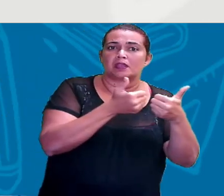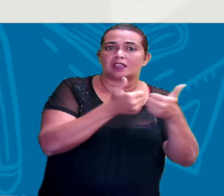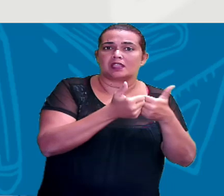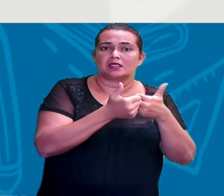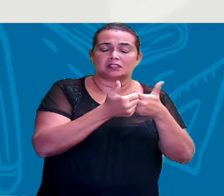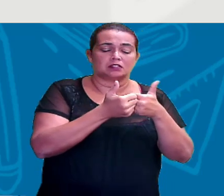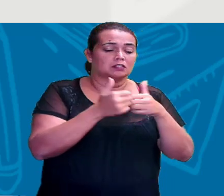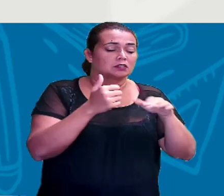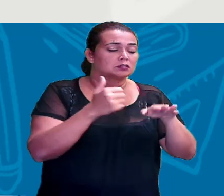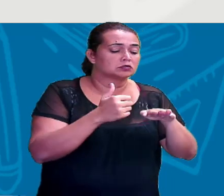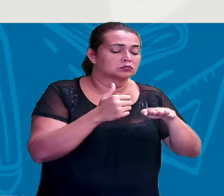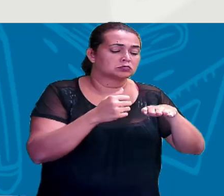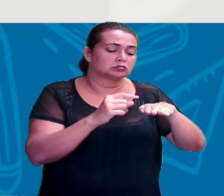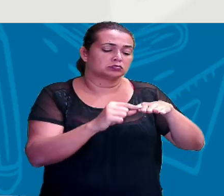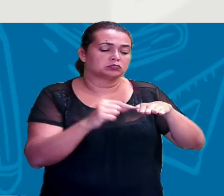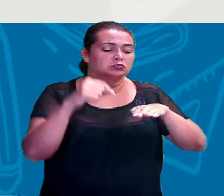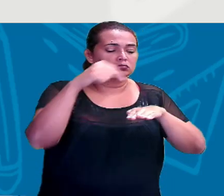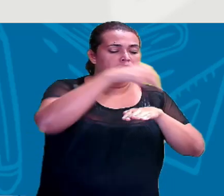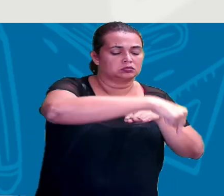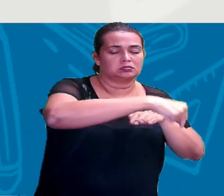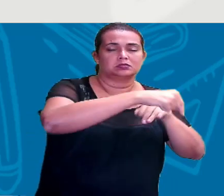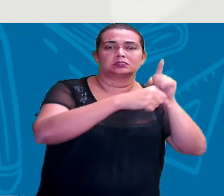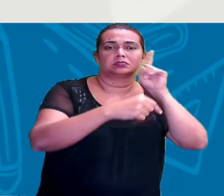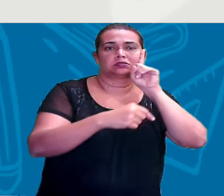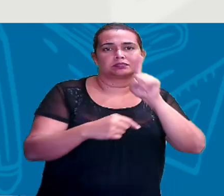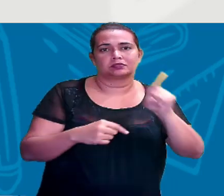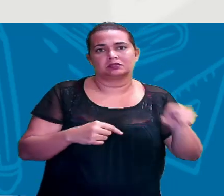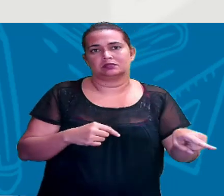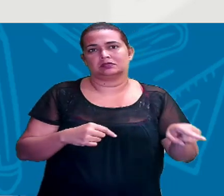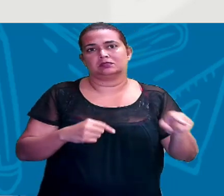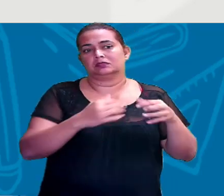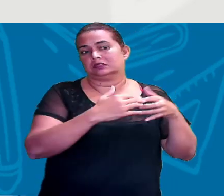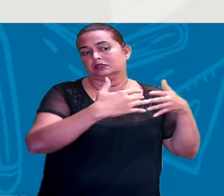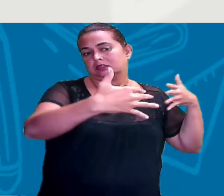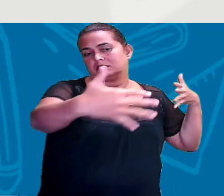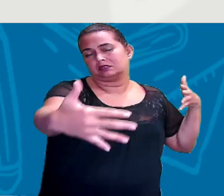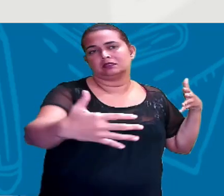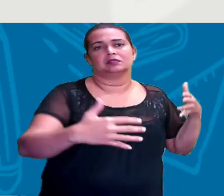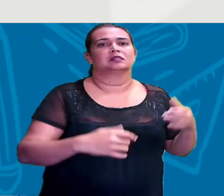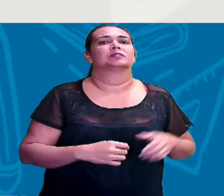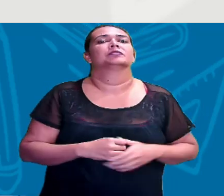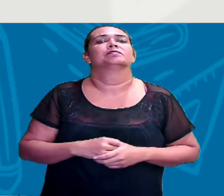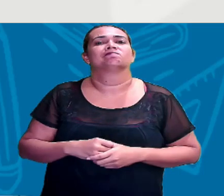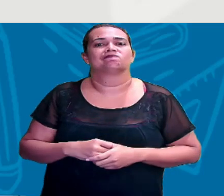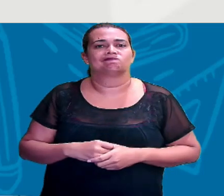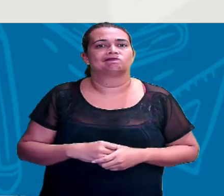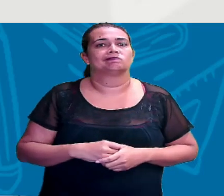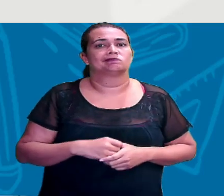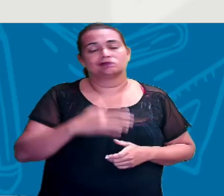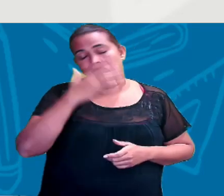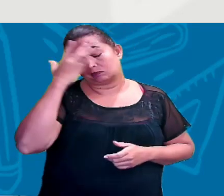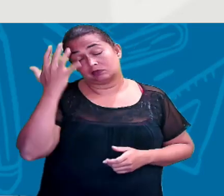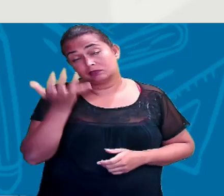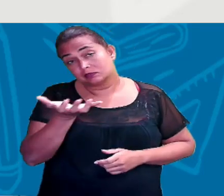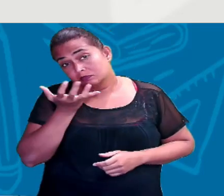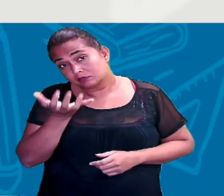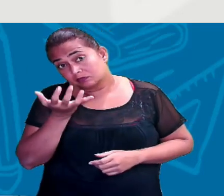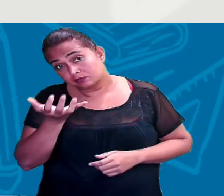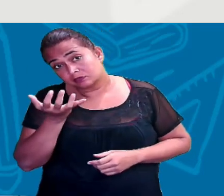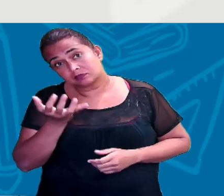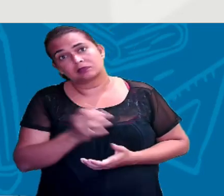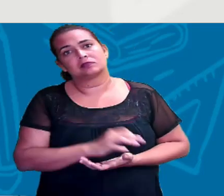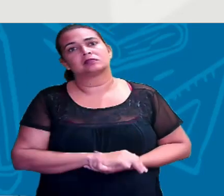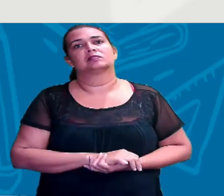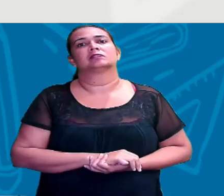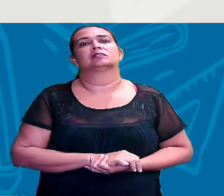grande extensão da fronteira entre México e Estados Unidos. Então, isso tem sido muito debatido,